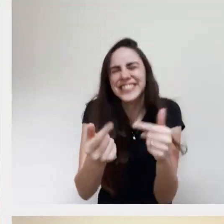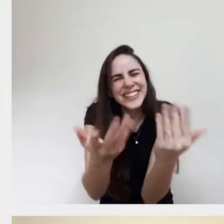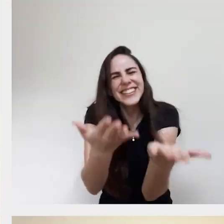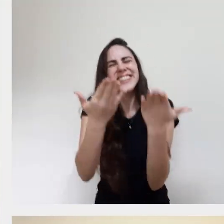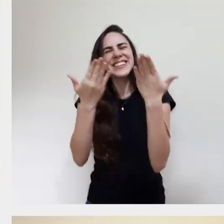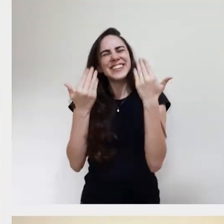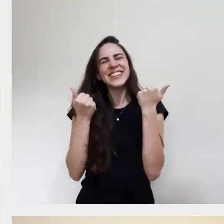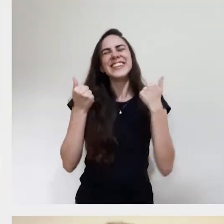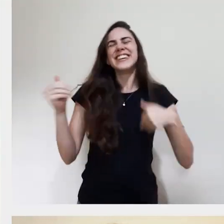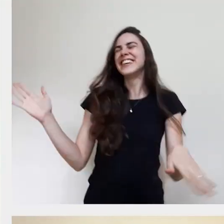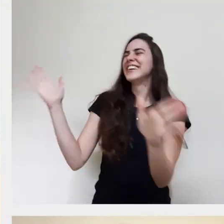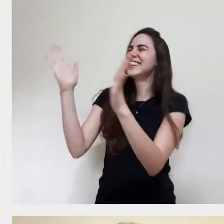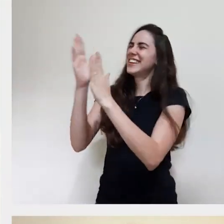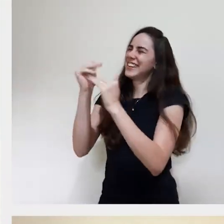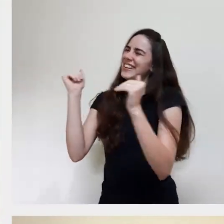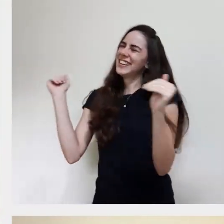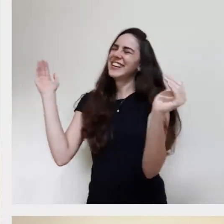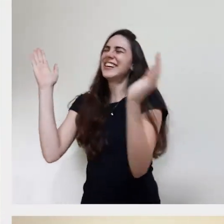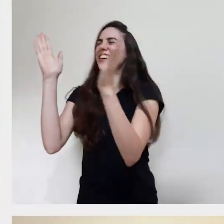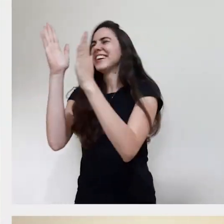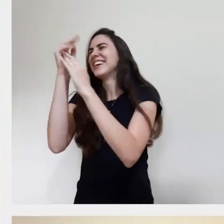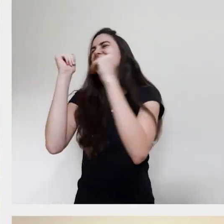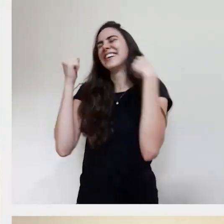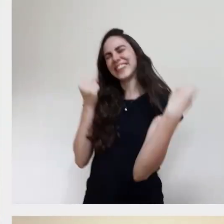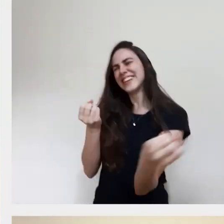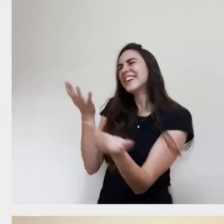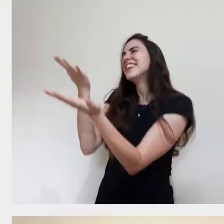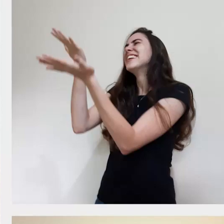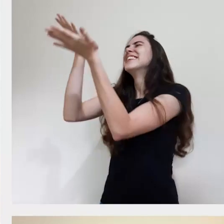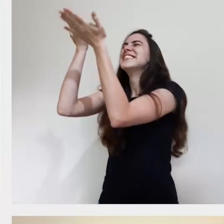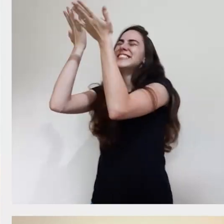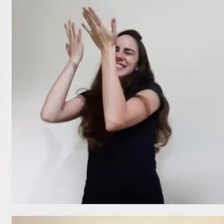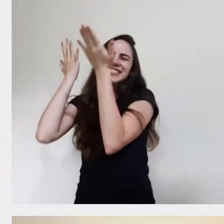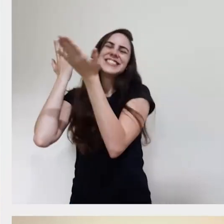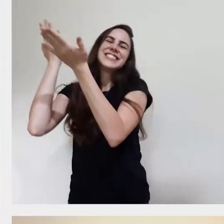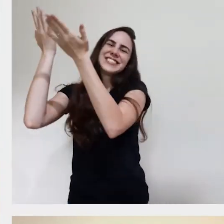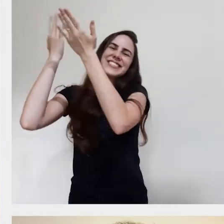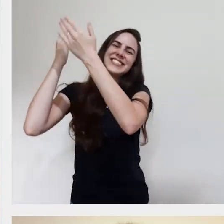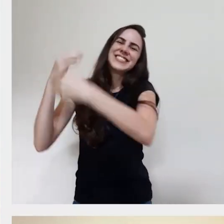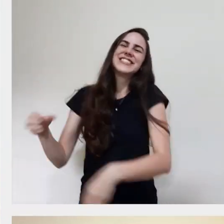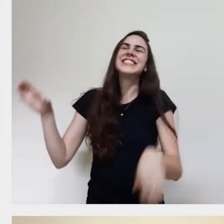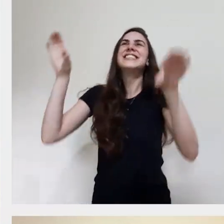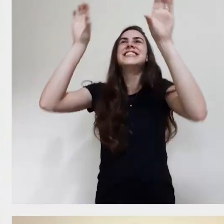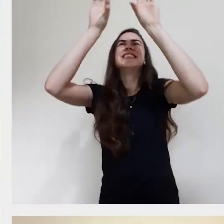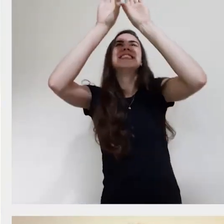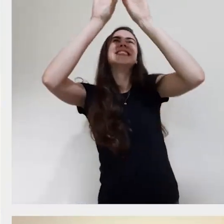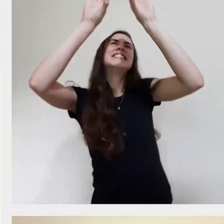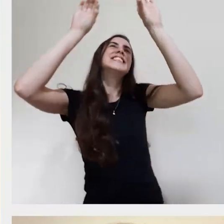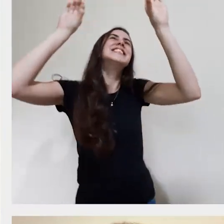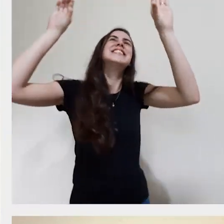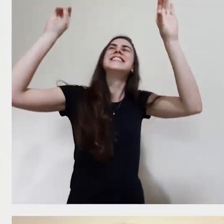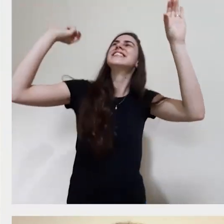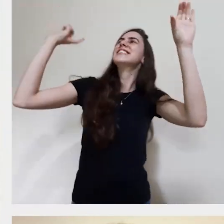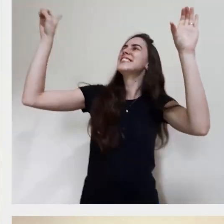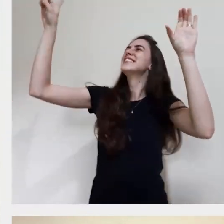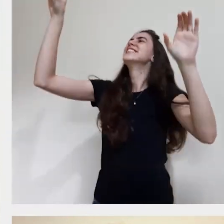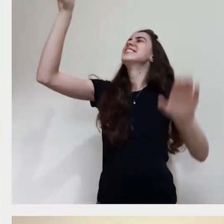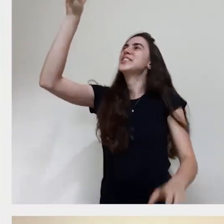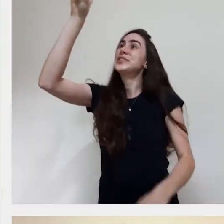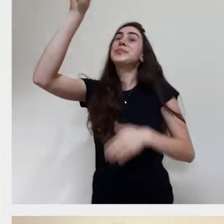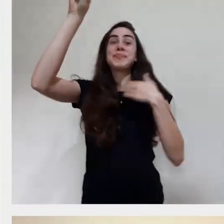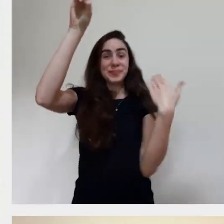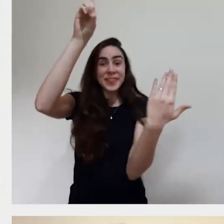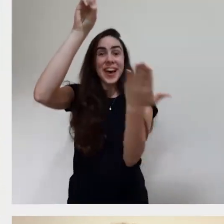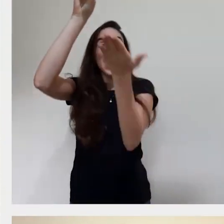Salvador, a Jesus Redentor. A Deus